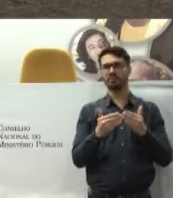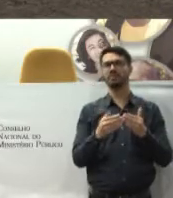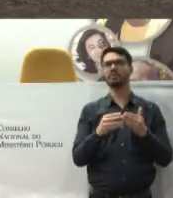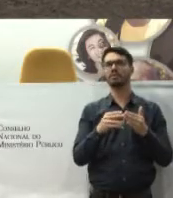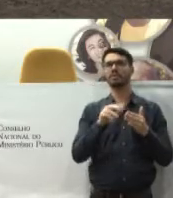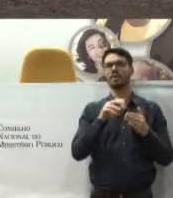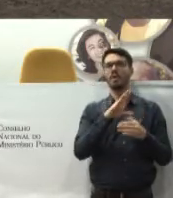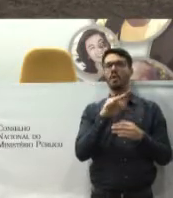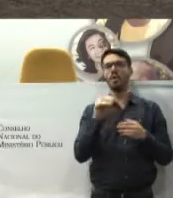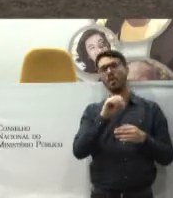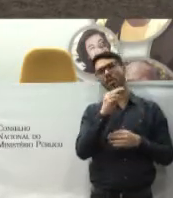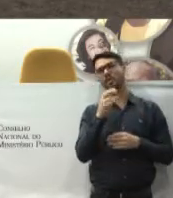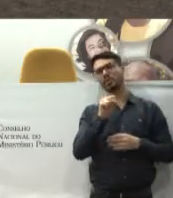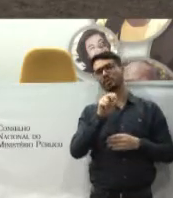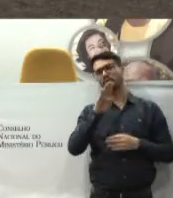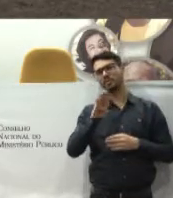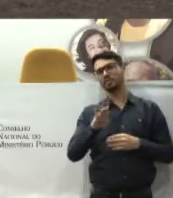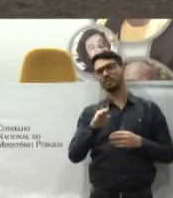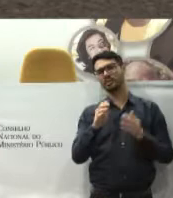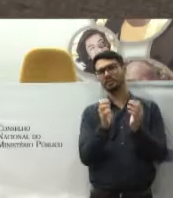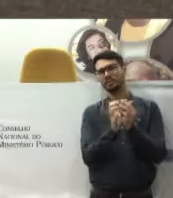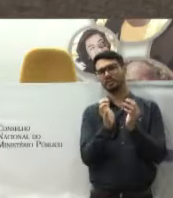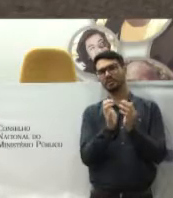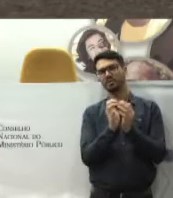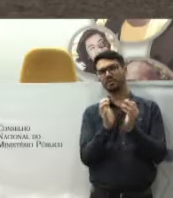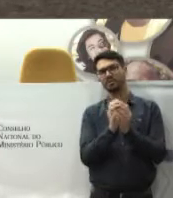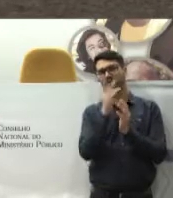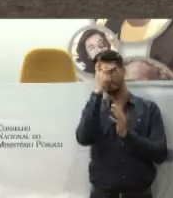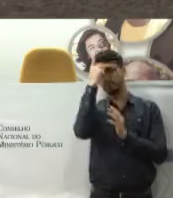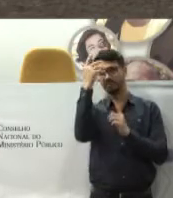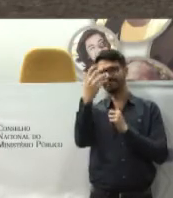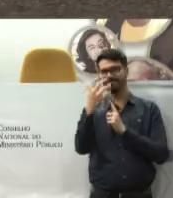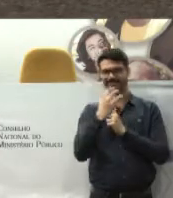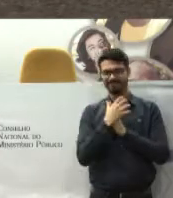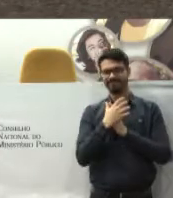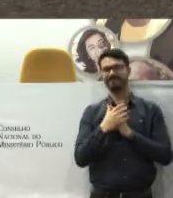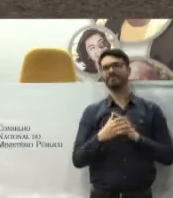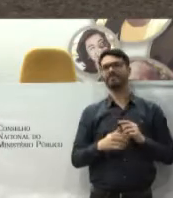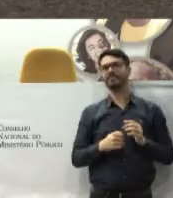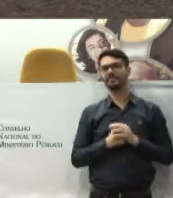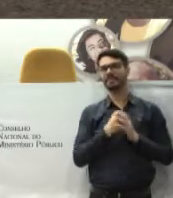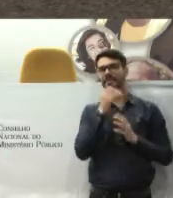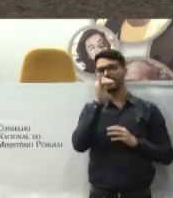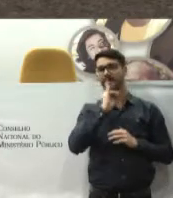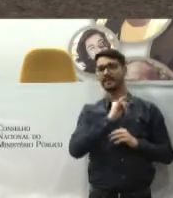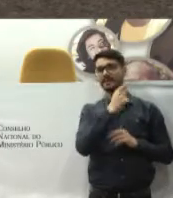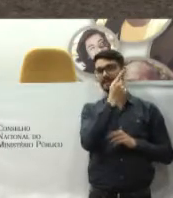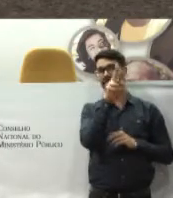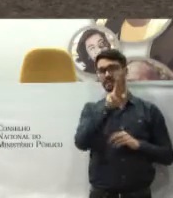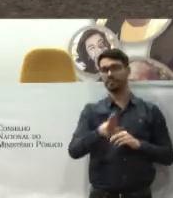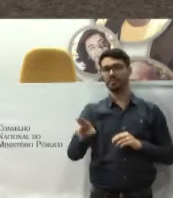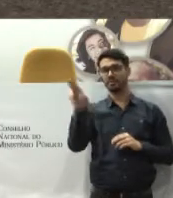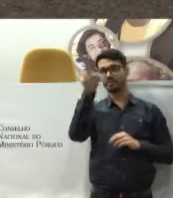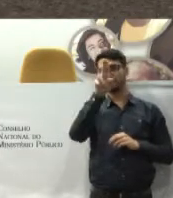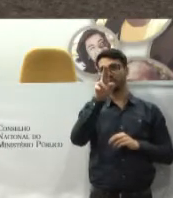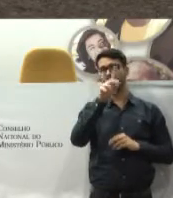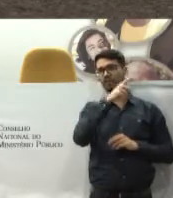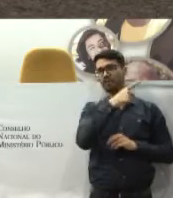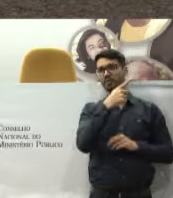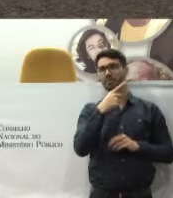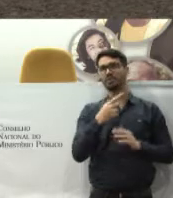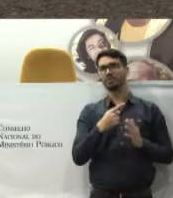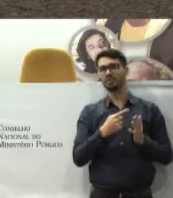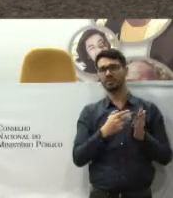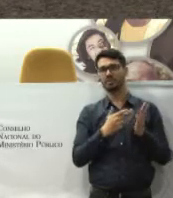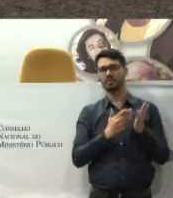um subgrupo, um grupo, né, um grupo de pessoas ali, que é muito impactada. Então, o exemplo que eu utilizo muito, que é a minha outra